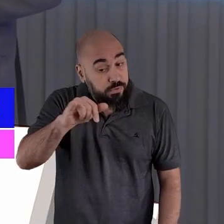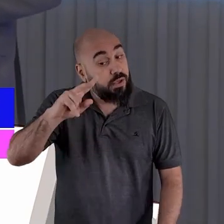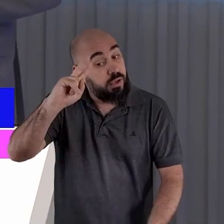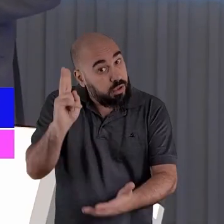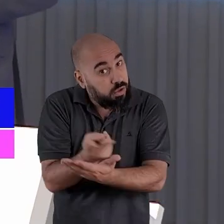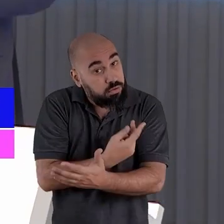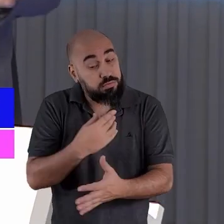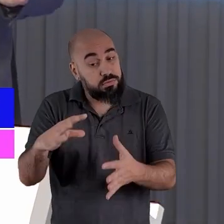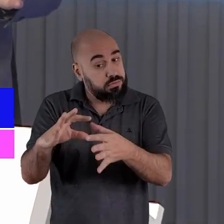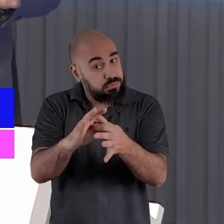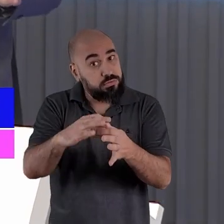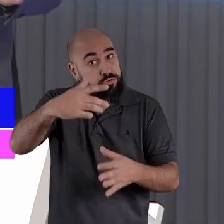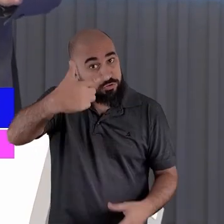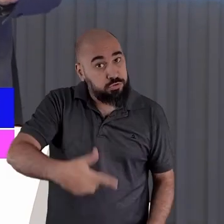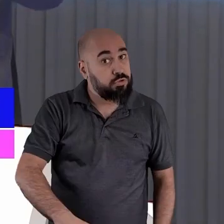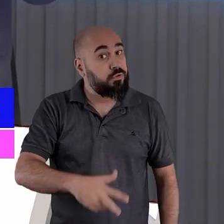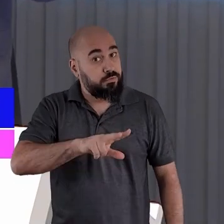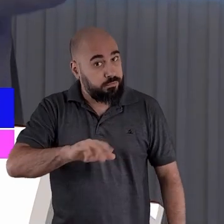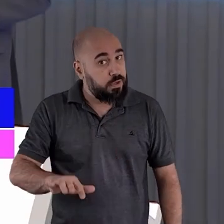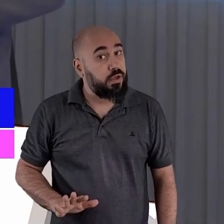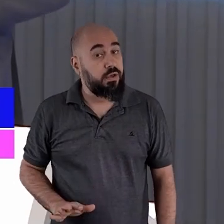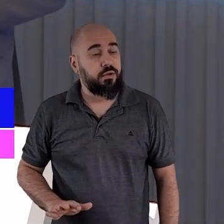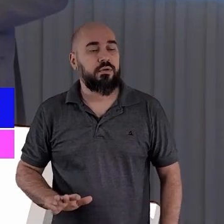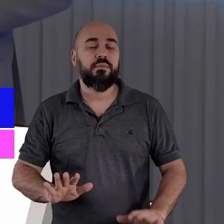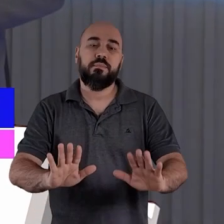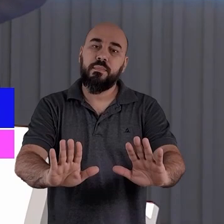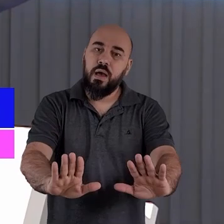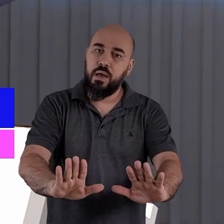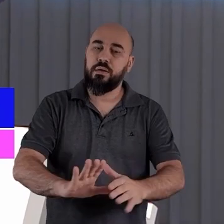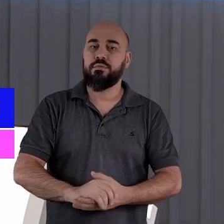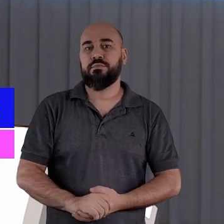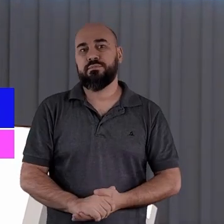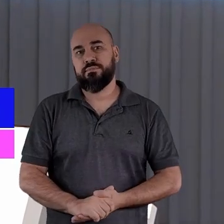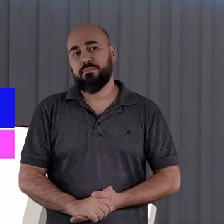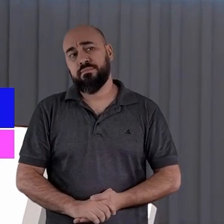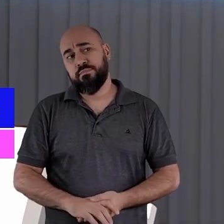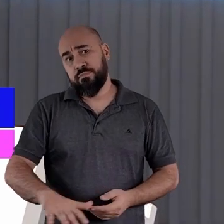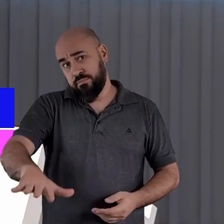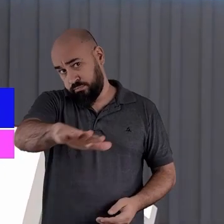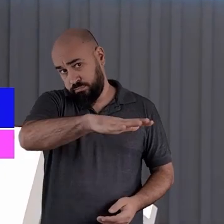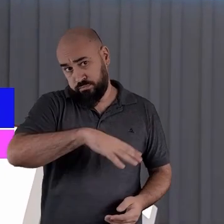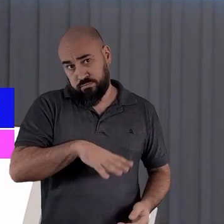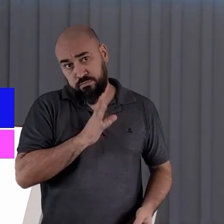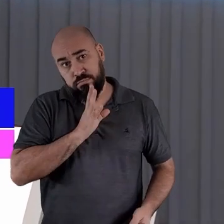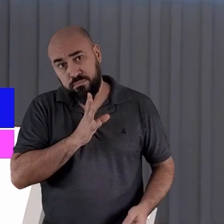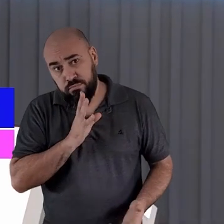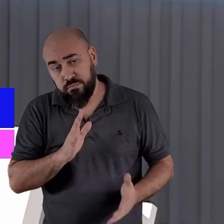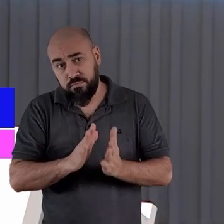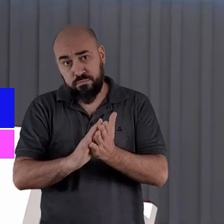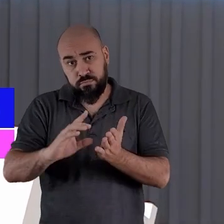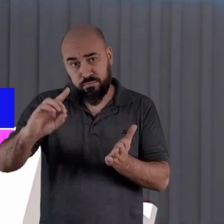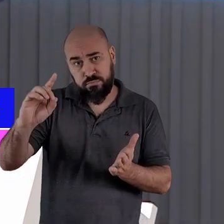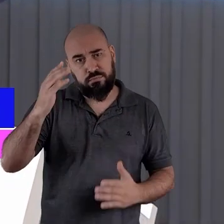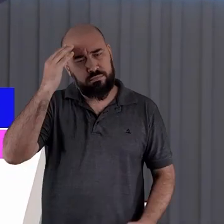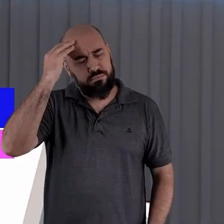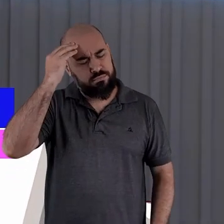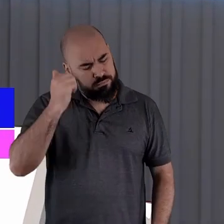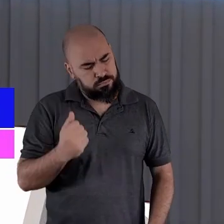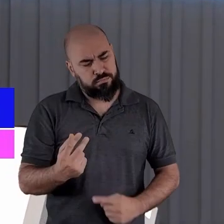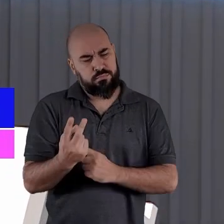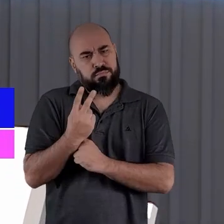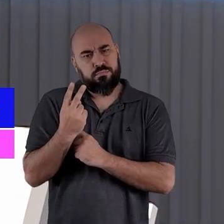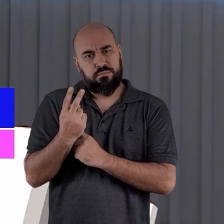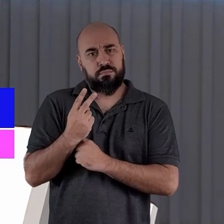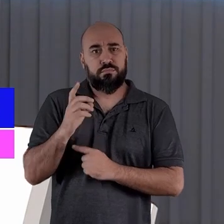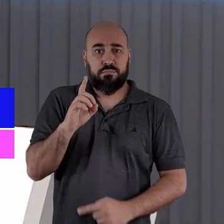profecia. Mas quem tem o conhecimento da palavra do Senhor, quem está com Deus, está seguro e protegido,